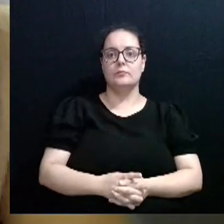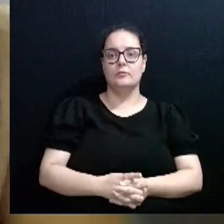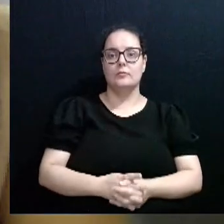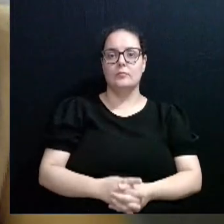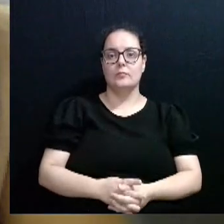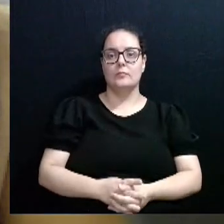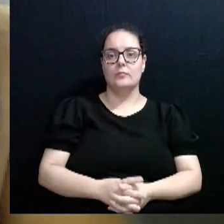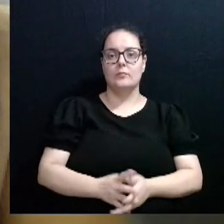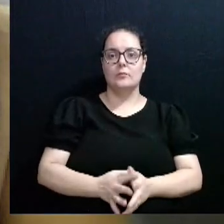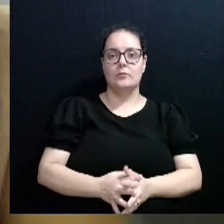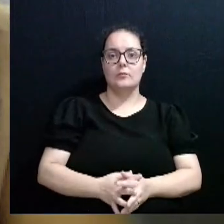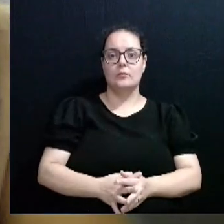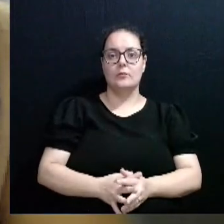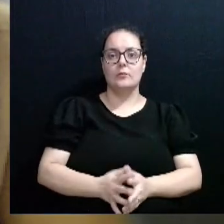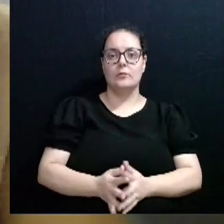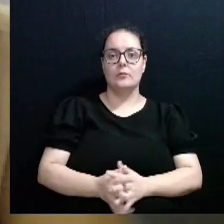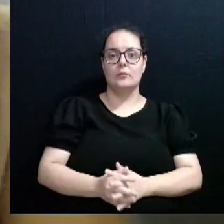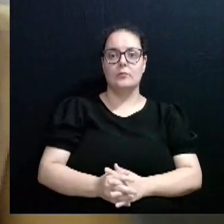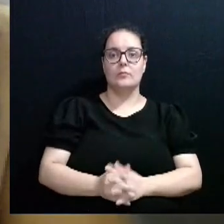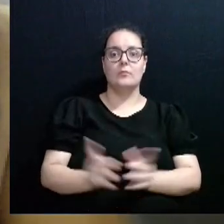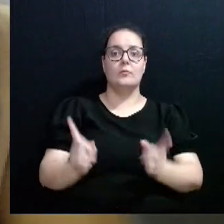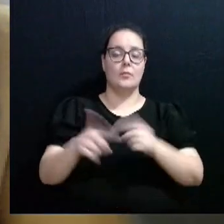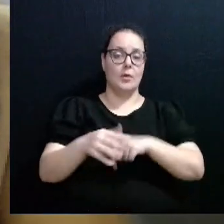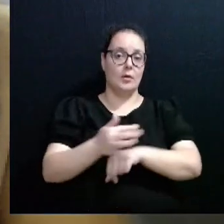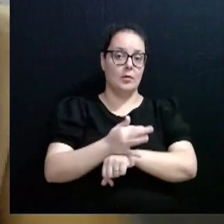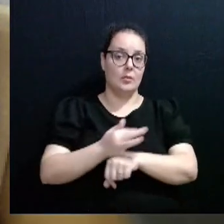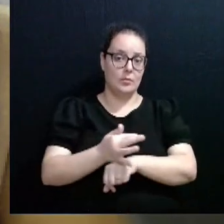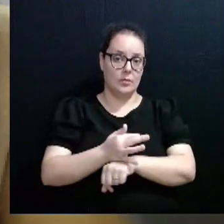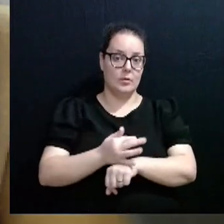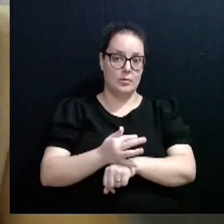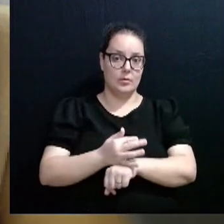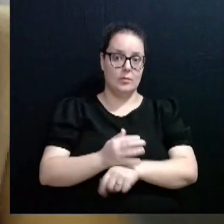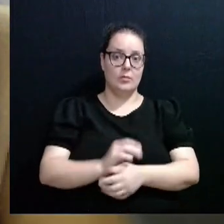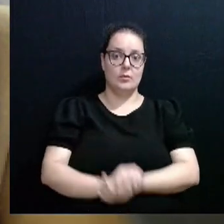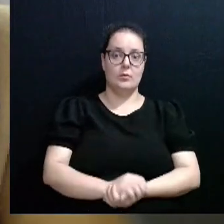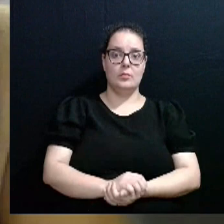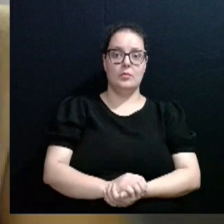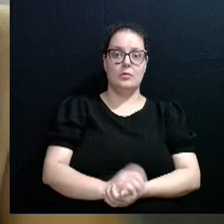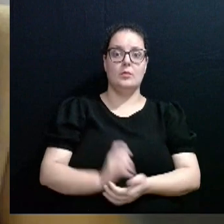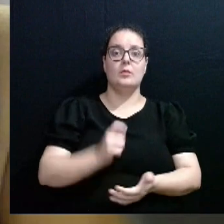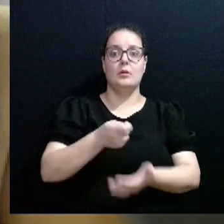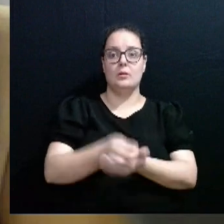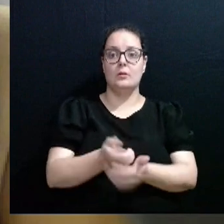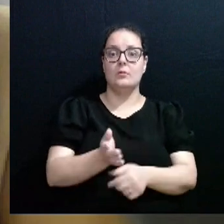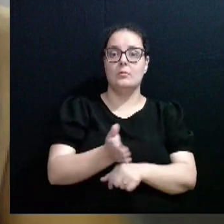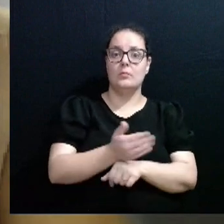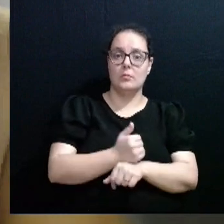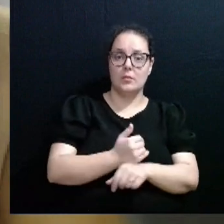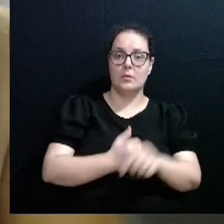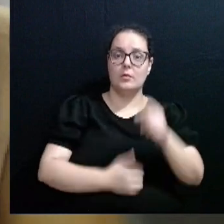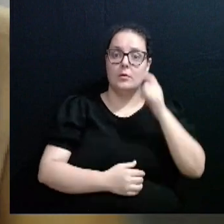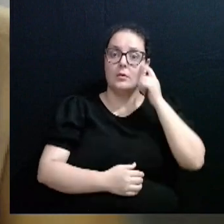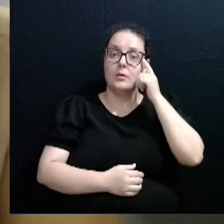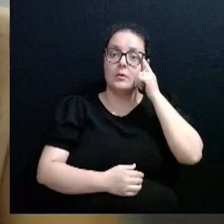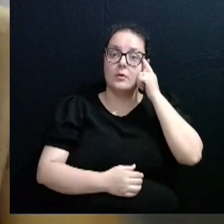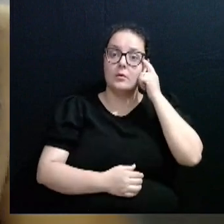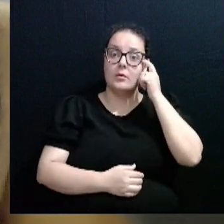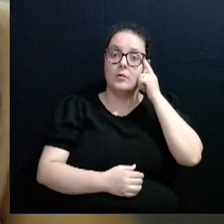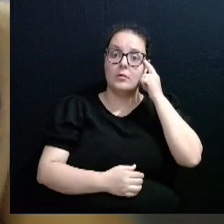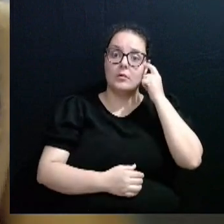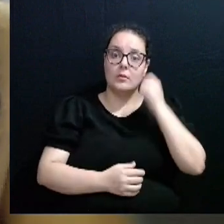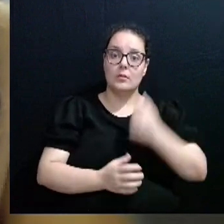Ao contrário das férias, que tem que ser pago antes do gozo, né, do